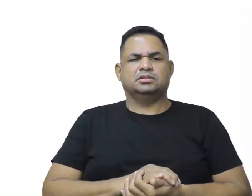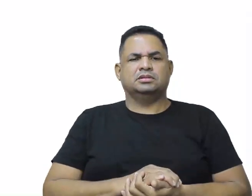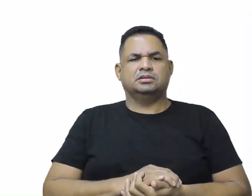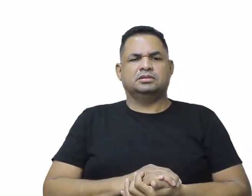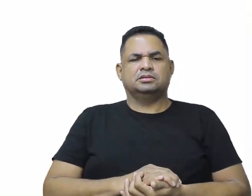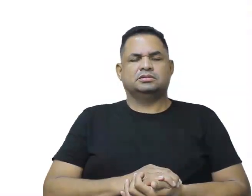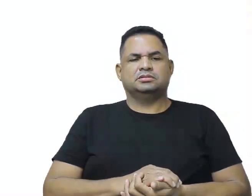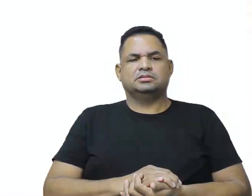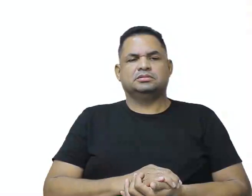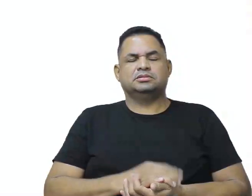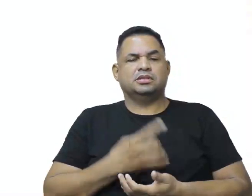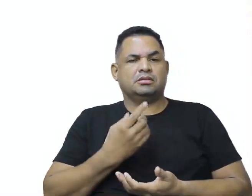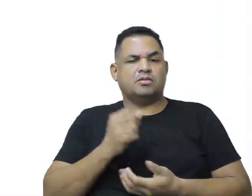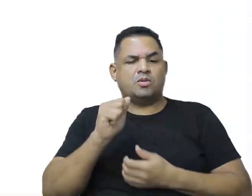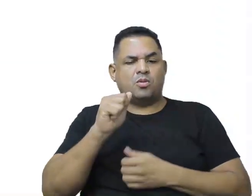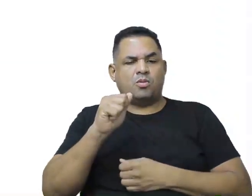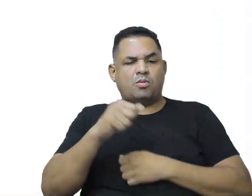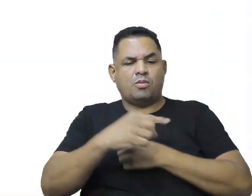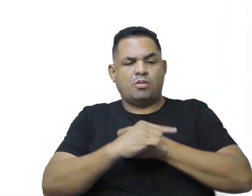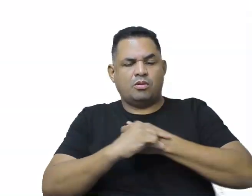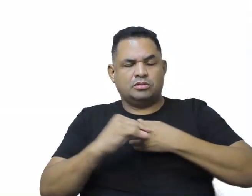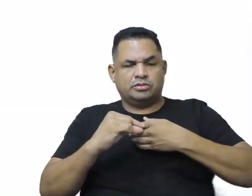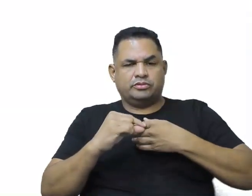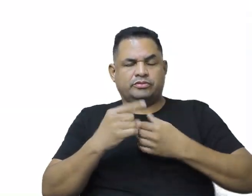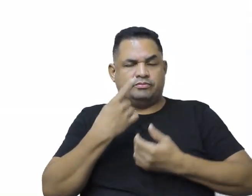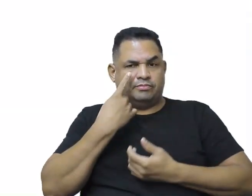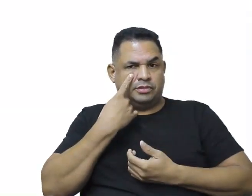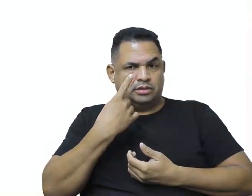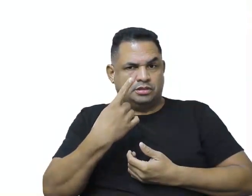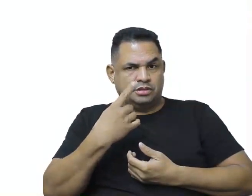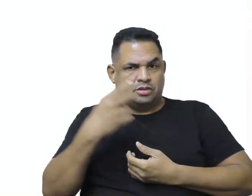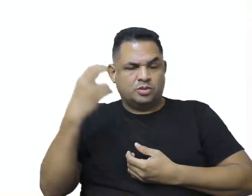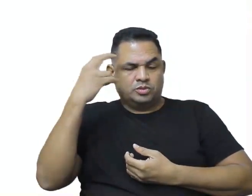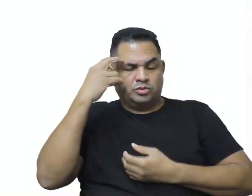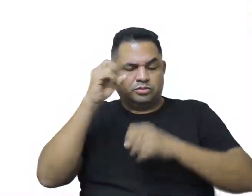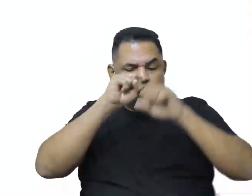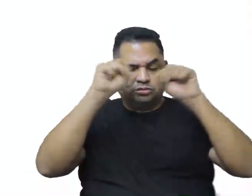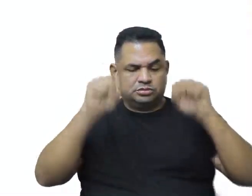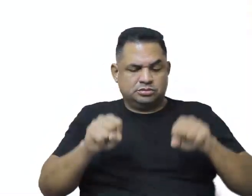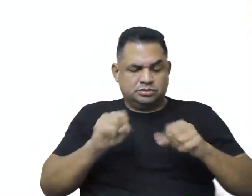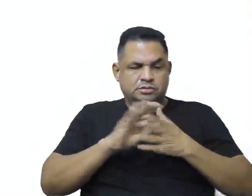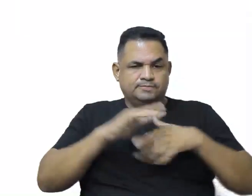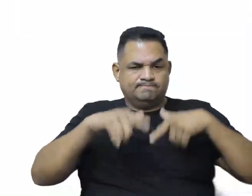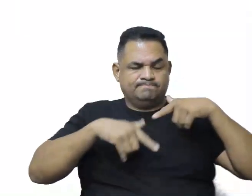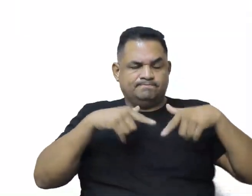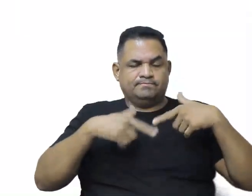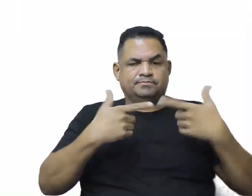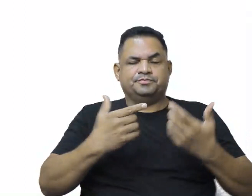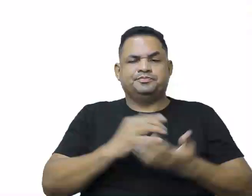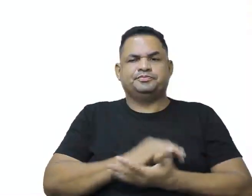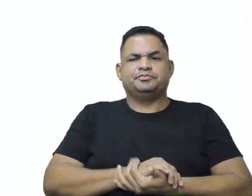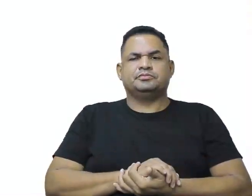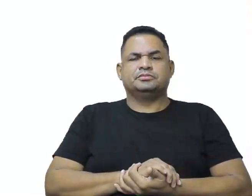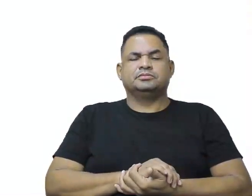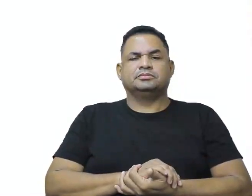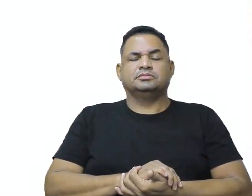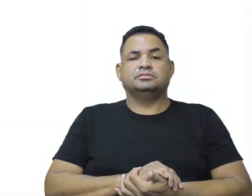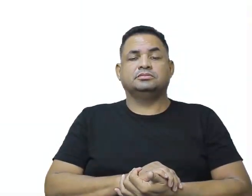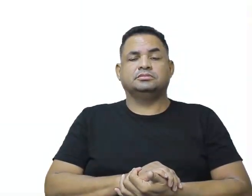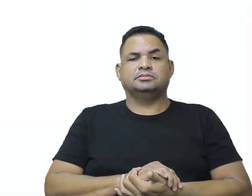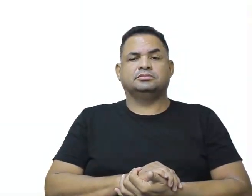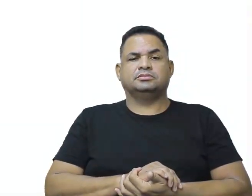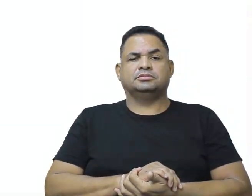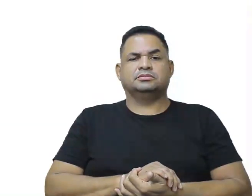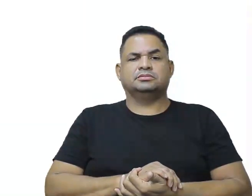ver a cultura com o sistema funcional né e a gente falou que sistemas funcionais são aqueles